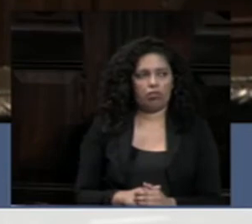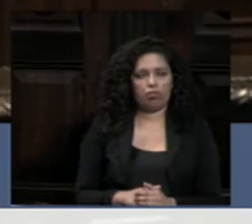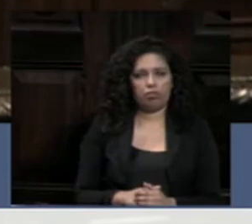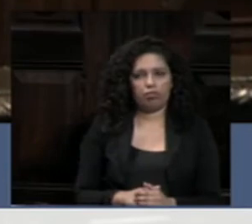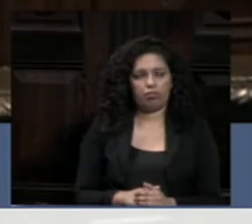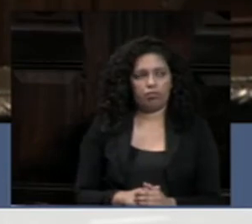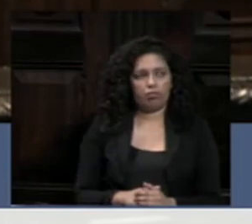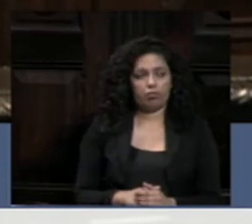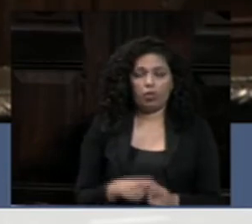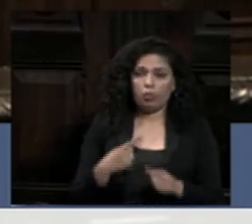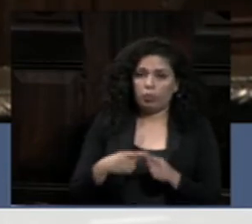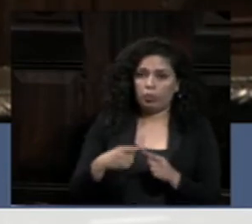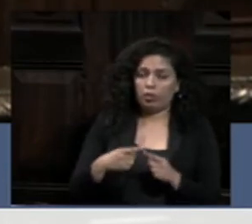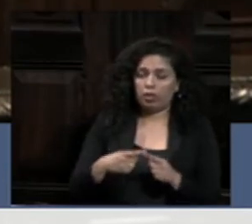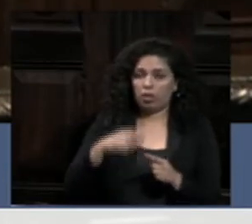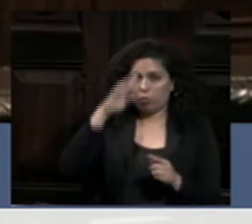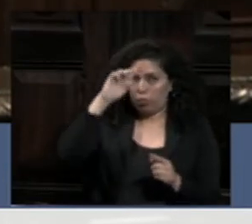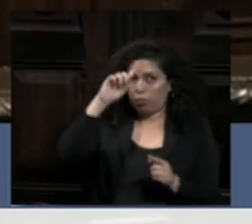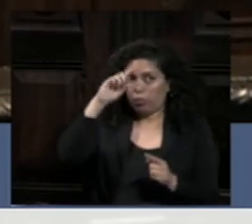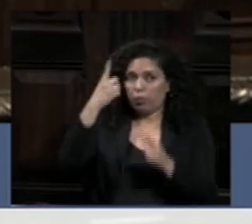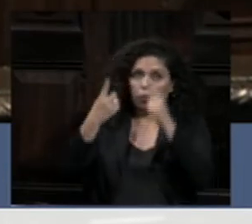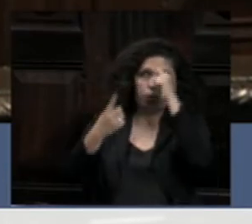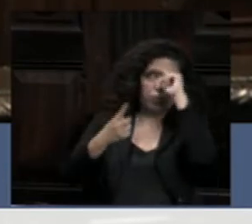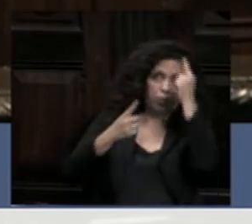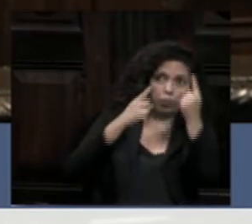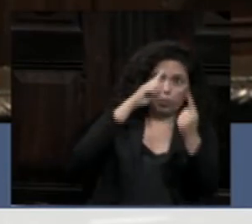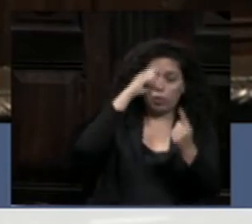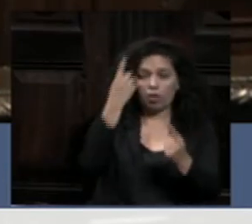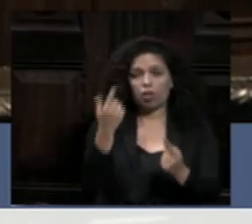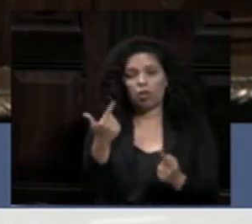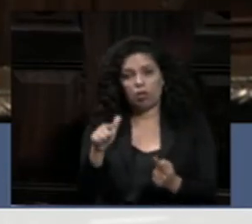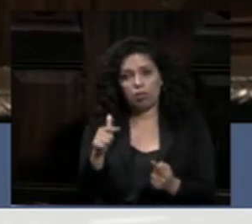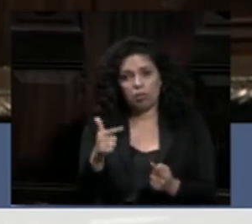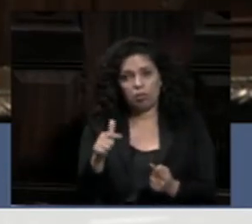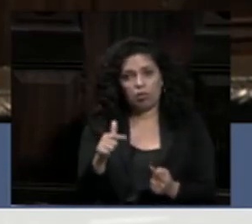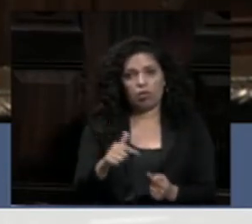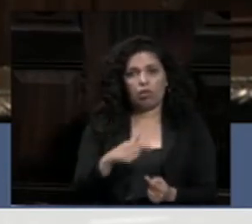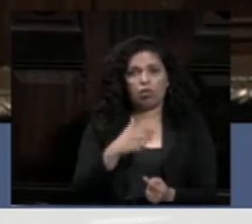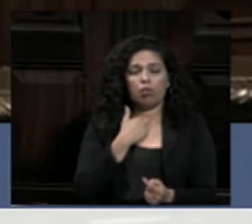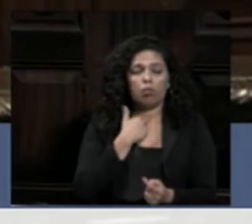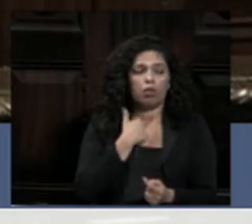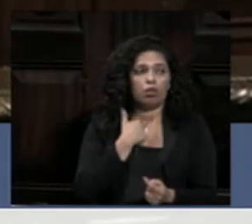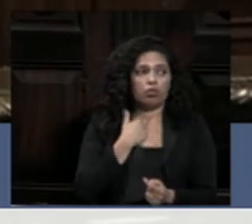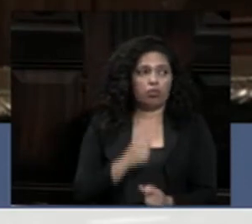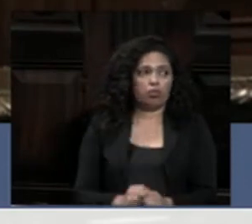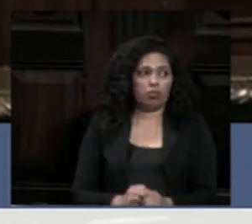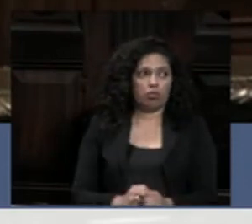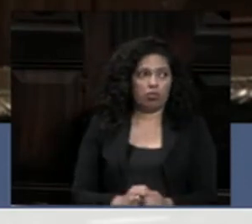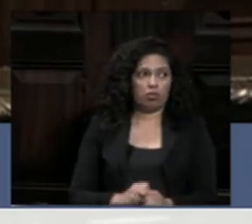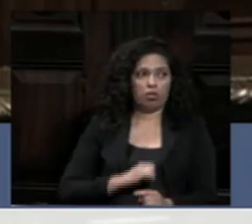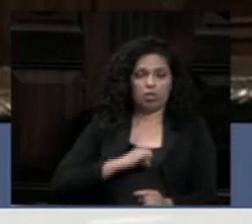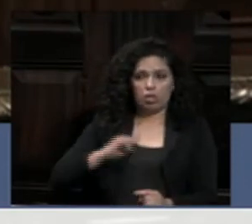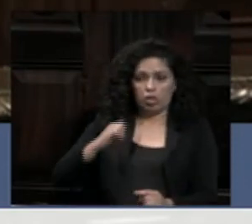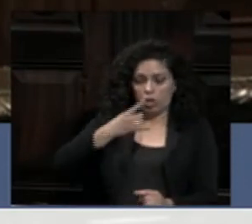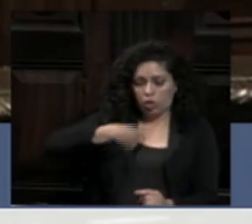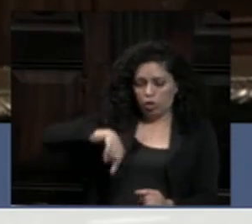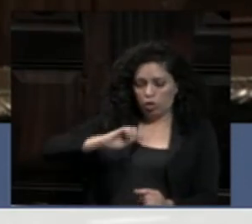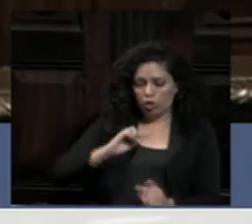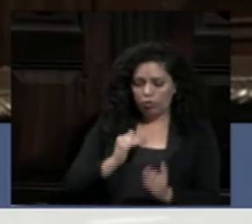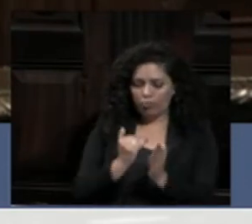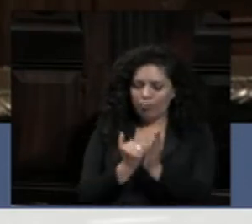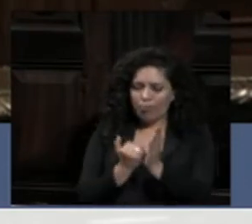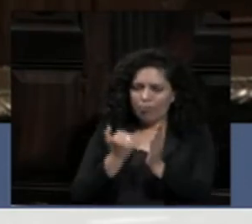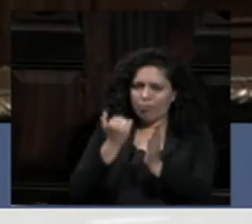não haja dúvida, porque sempre que nós conseguimos algum avanço em proteção ao